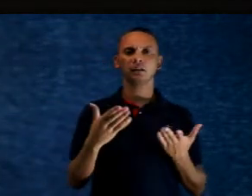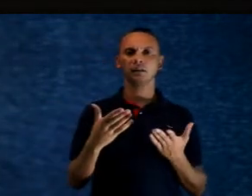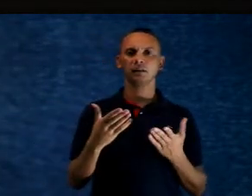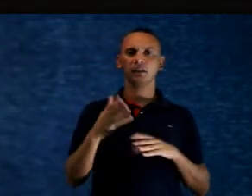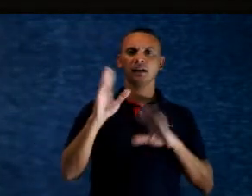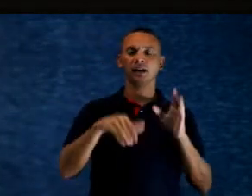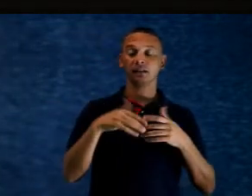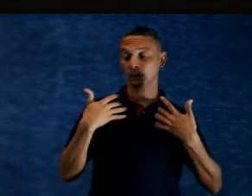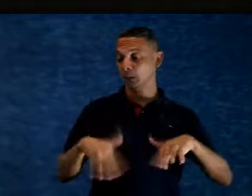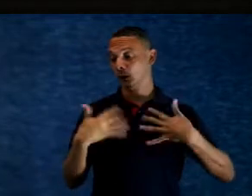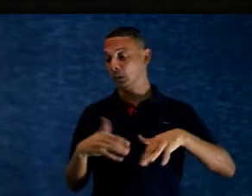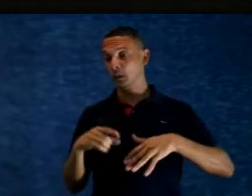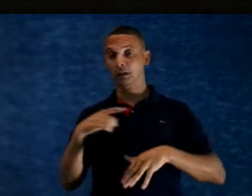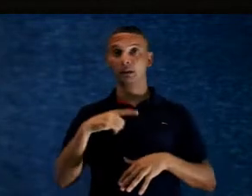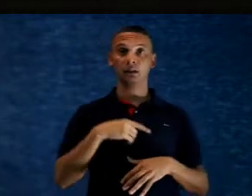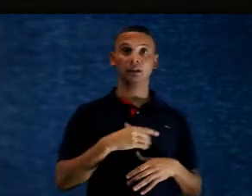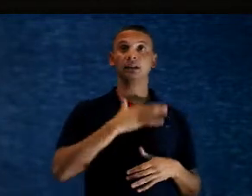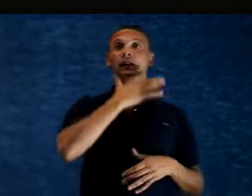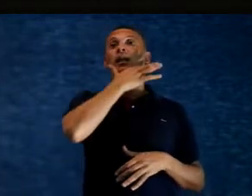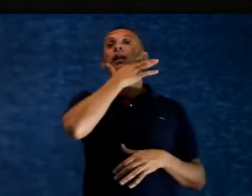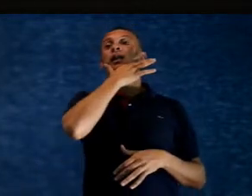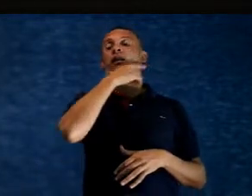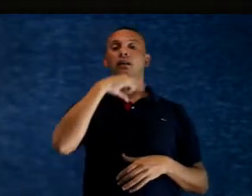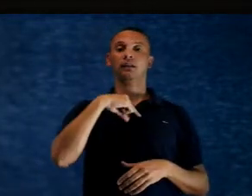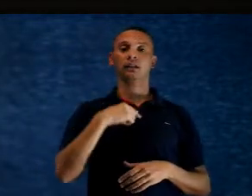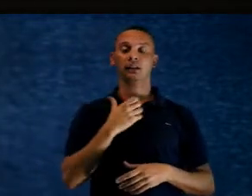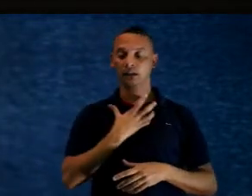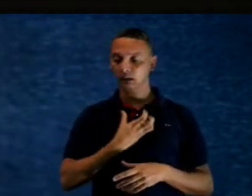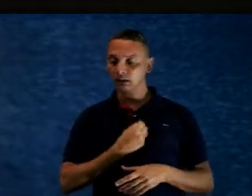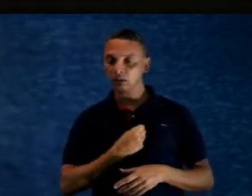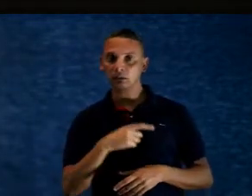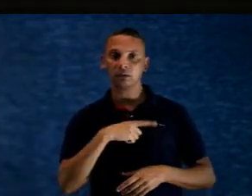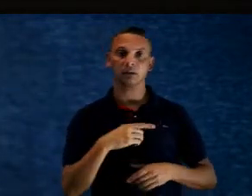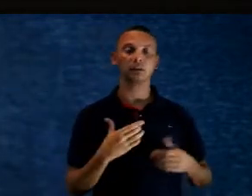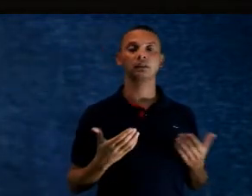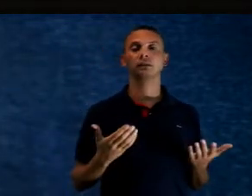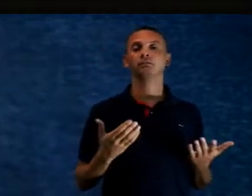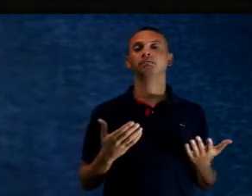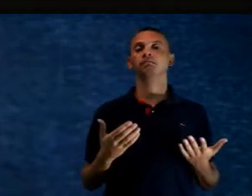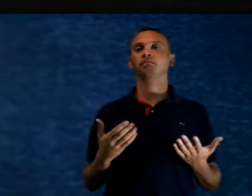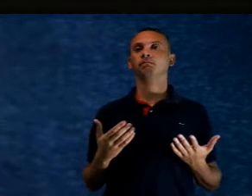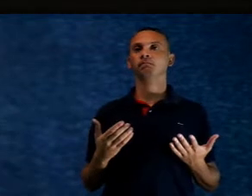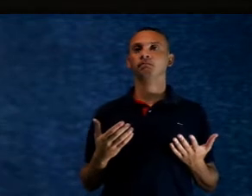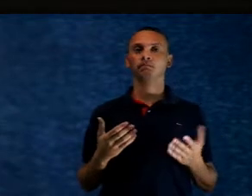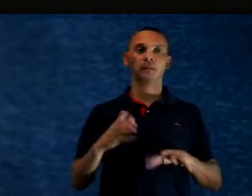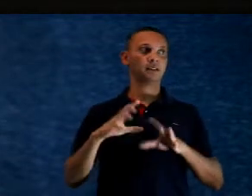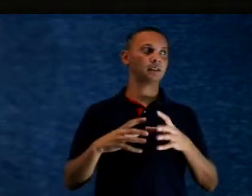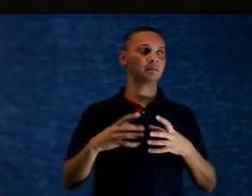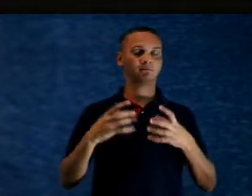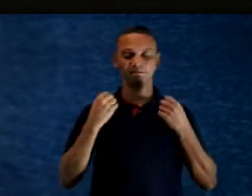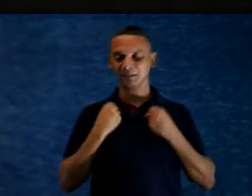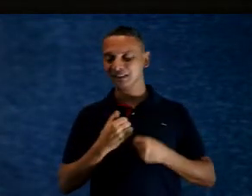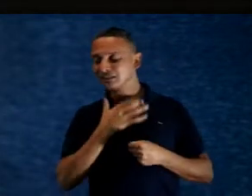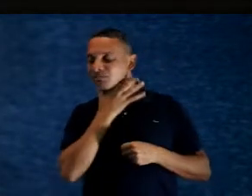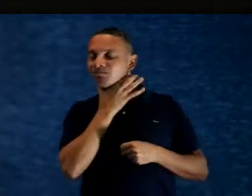li, mesmo de psicólogos, pessoas que são profissionais da área, uma descrição tão